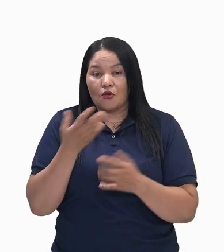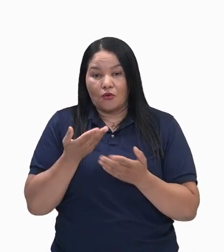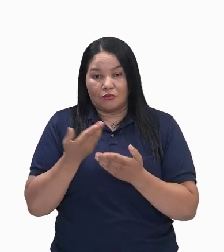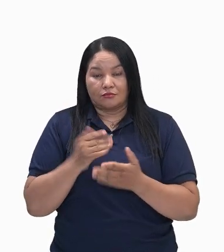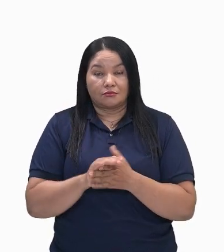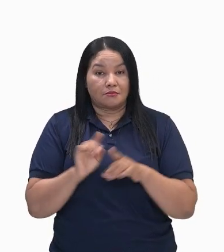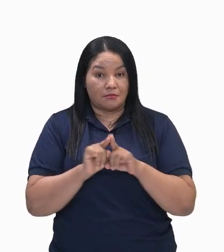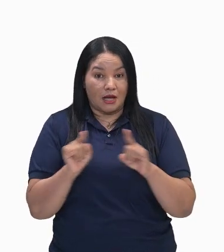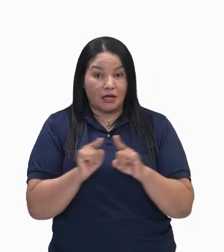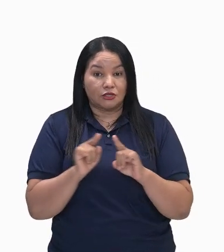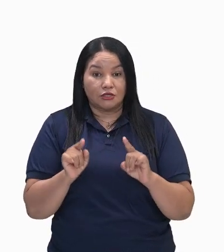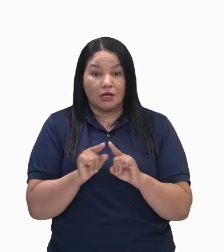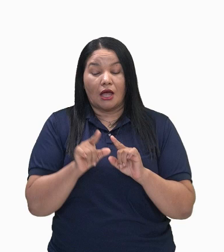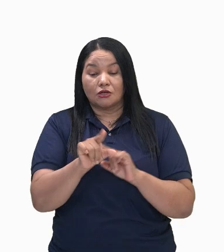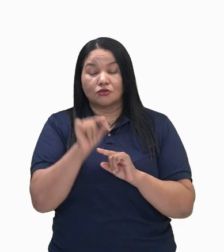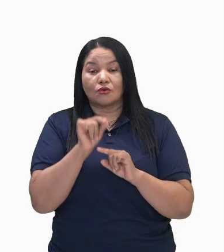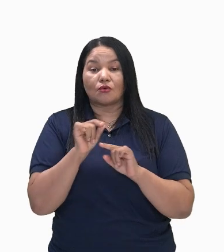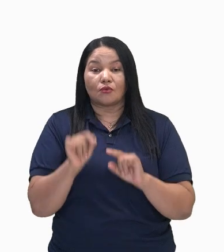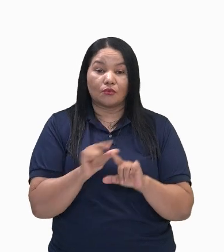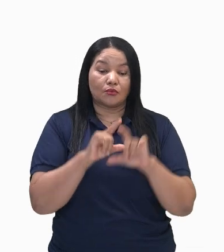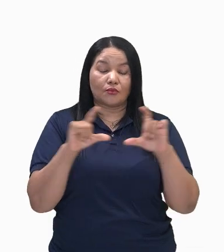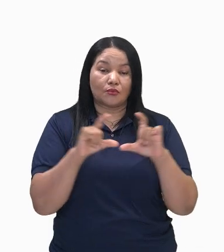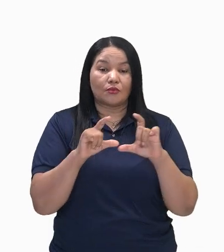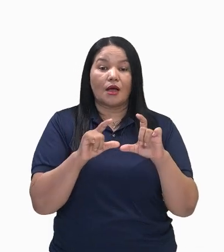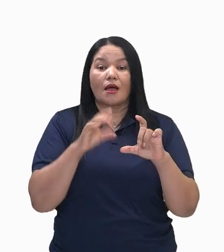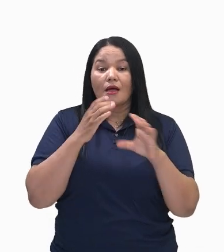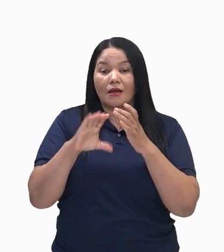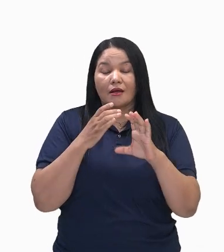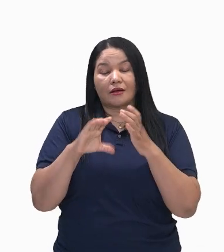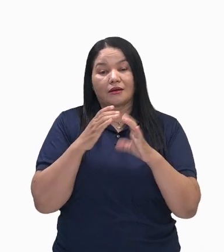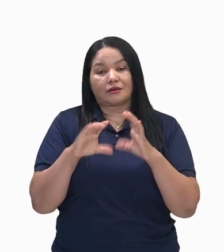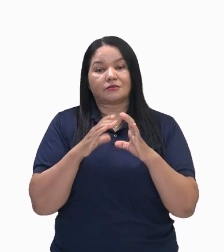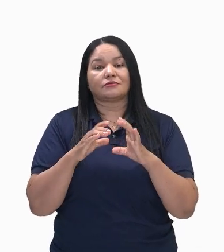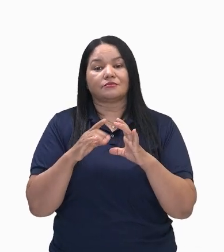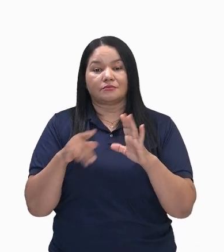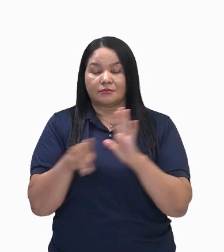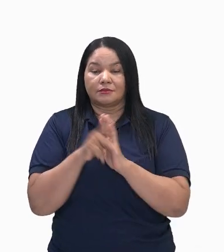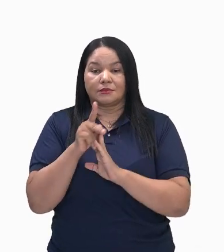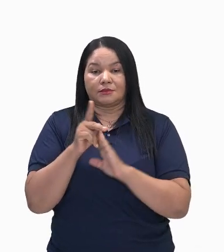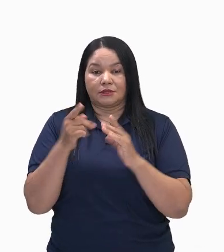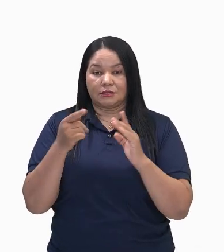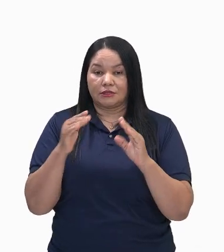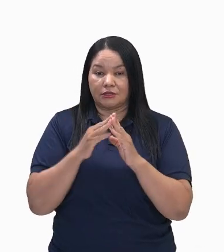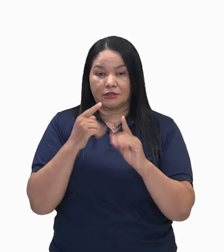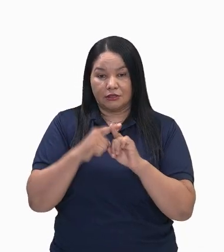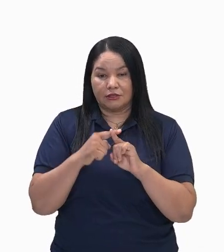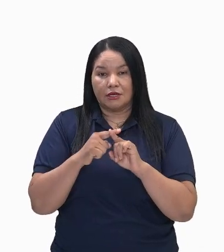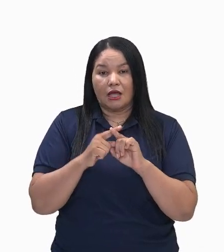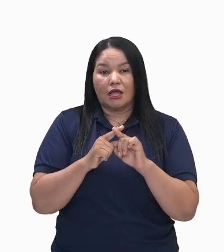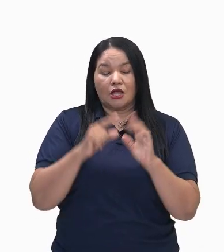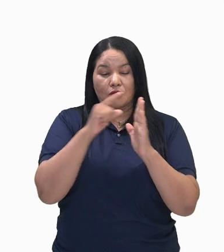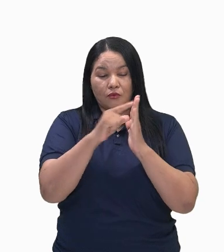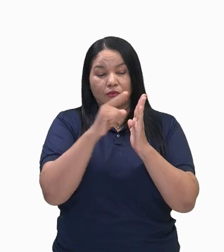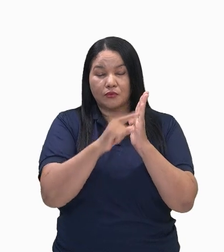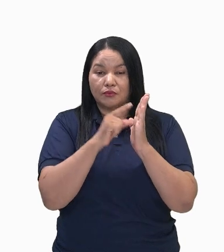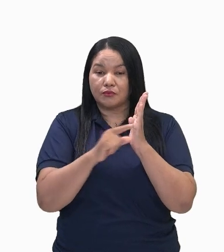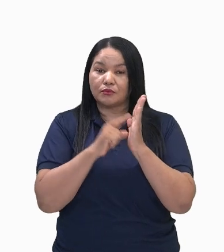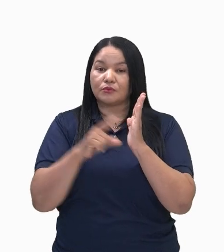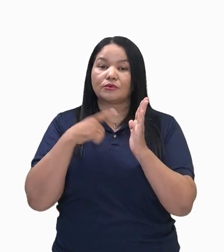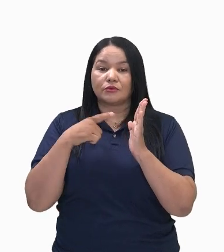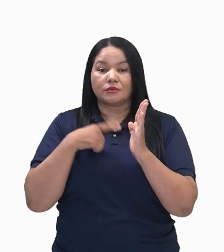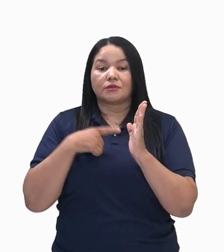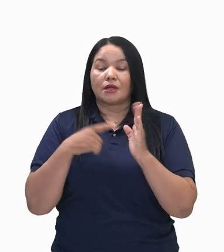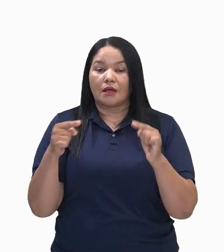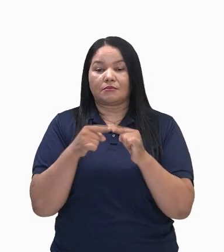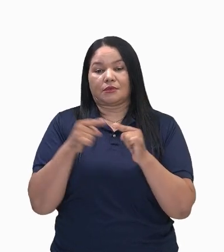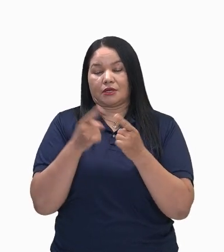tirou isso de um hino. Sim, em que cada estrofe trazia pra gente uma nota musical. Desse modo, as